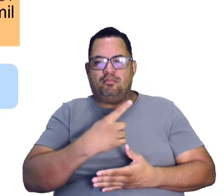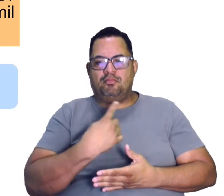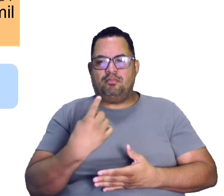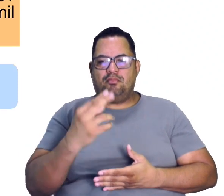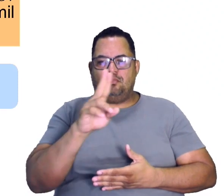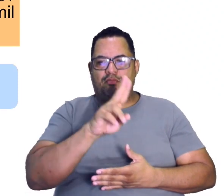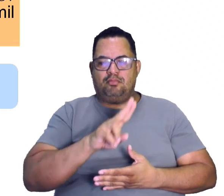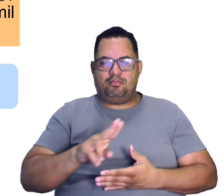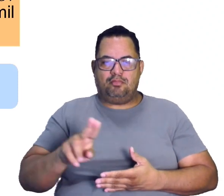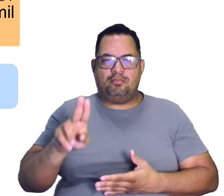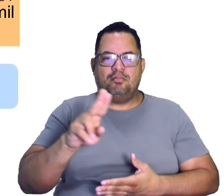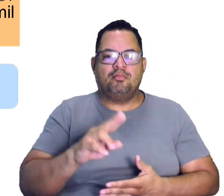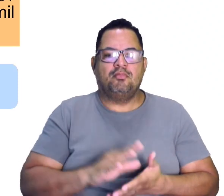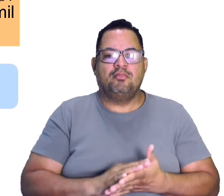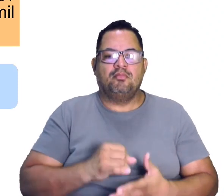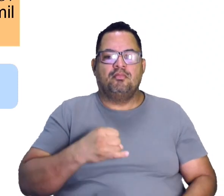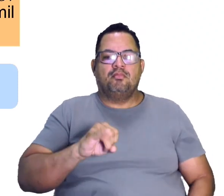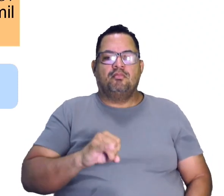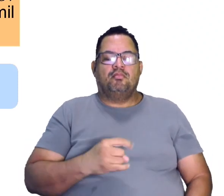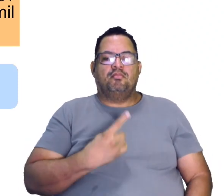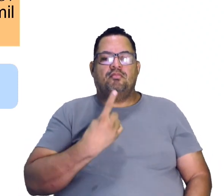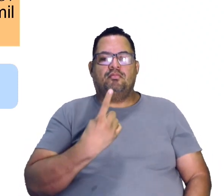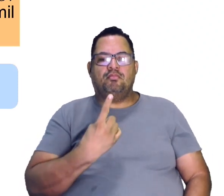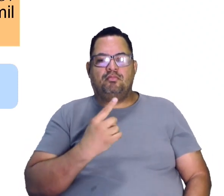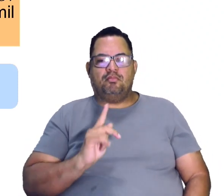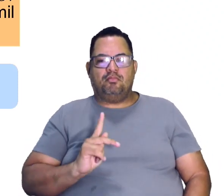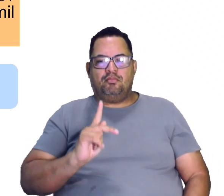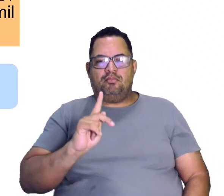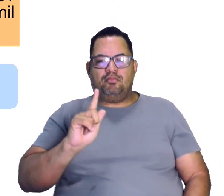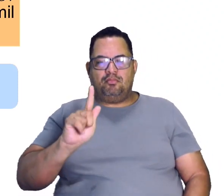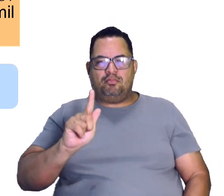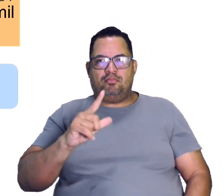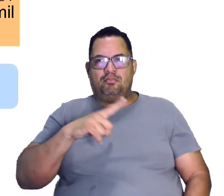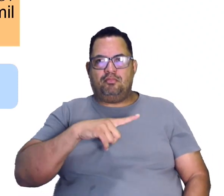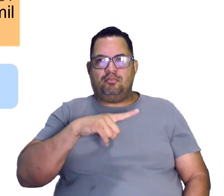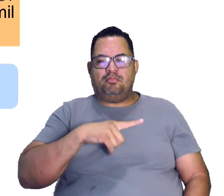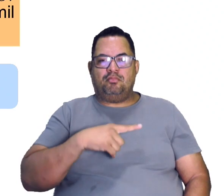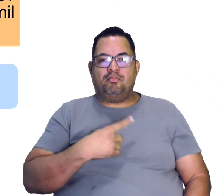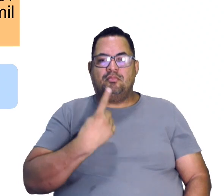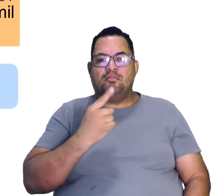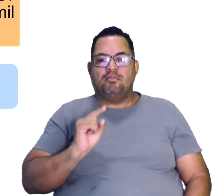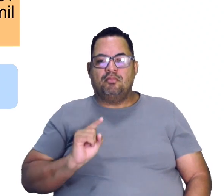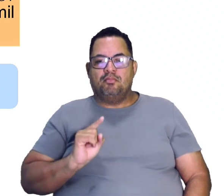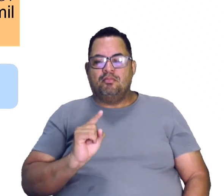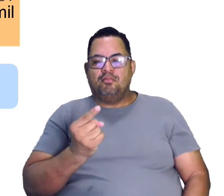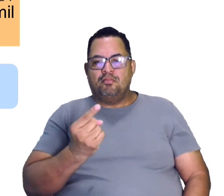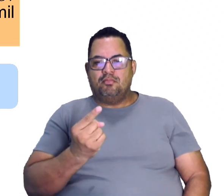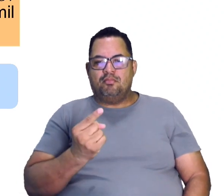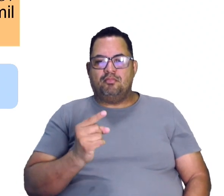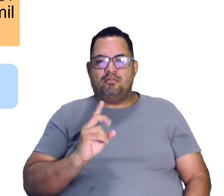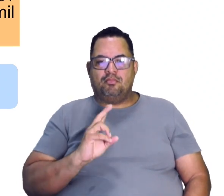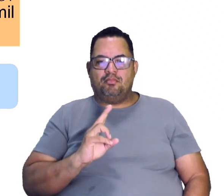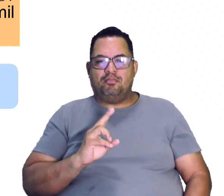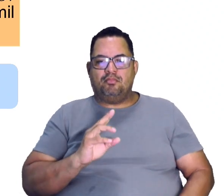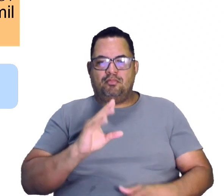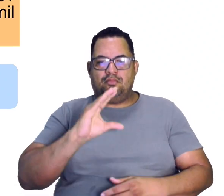né? Se 1 quilograma tem 1000 gramas, é porque 1 grama é igual